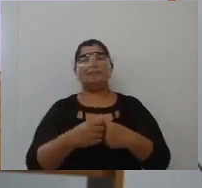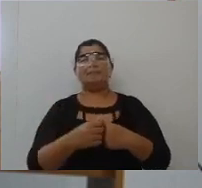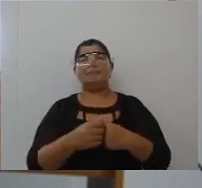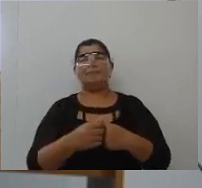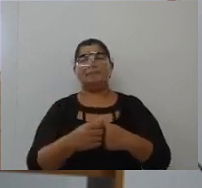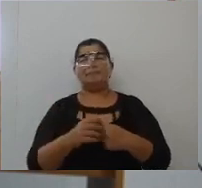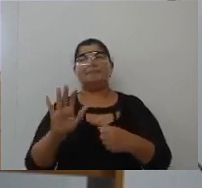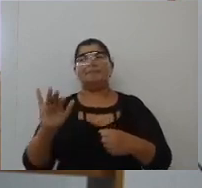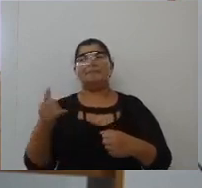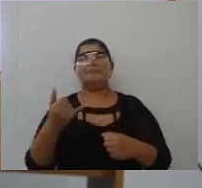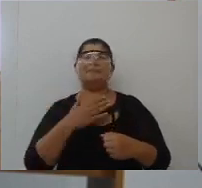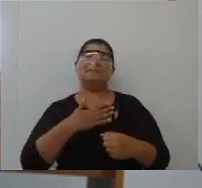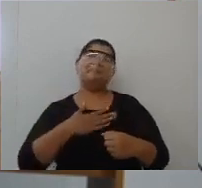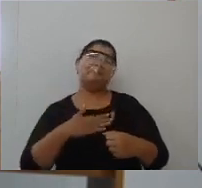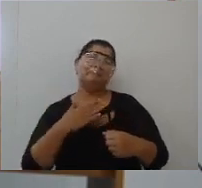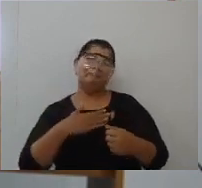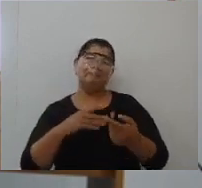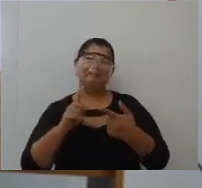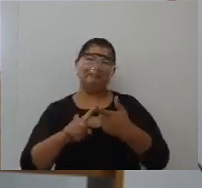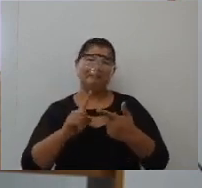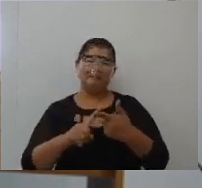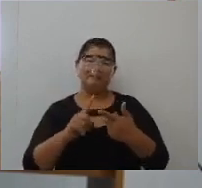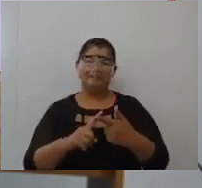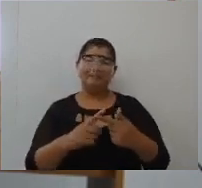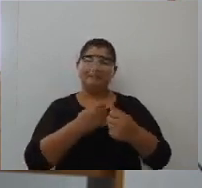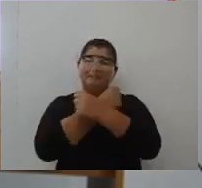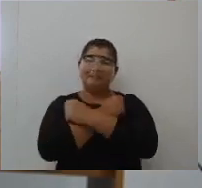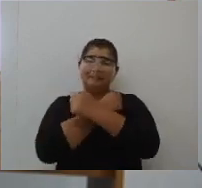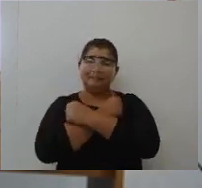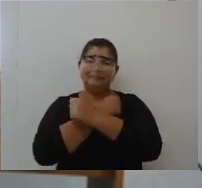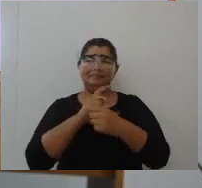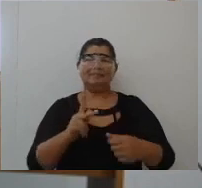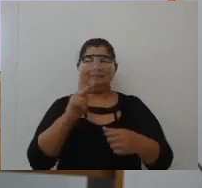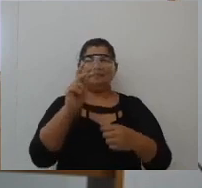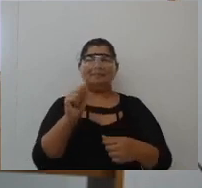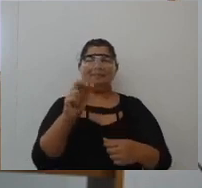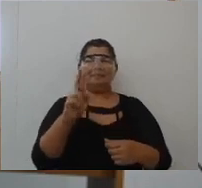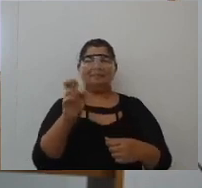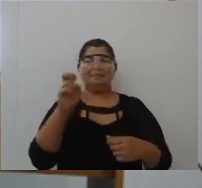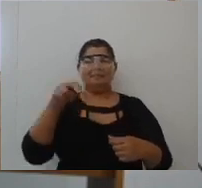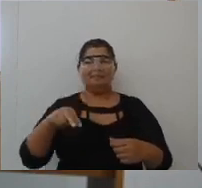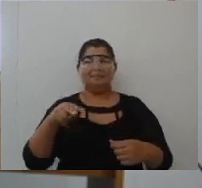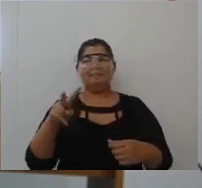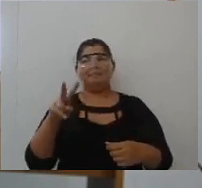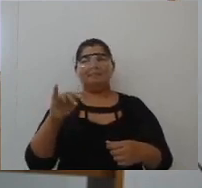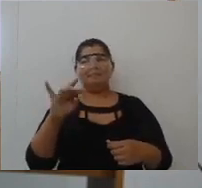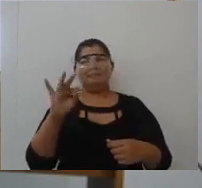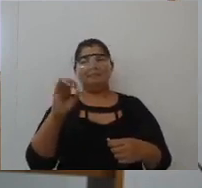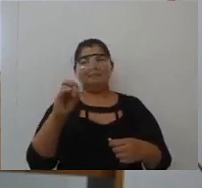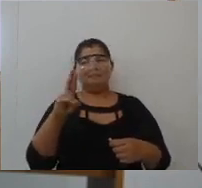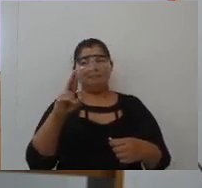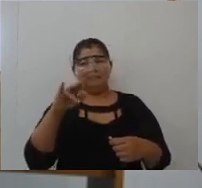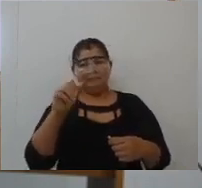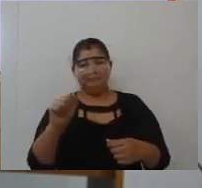descanso aqui um pouquinho. Mandar um abraço para Karen Vitória, que está mandando as mensagens